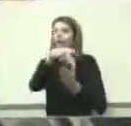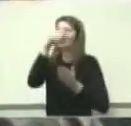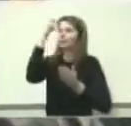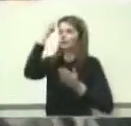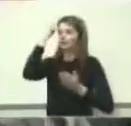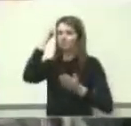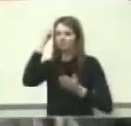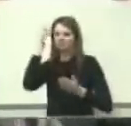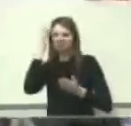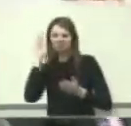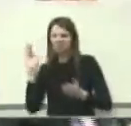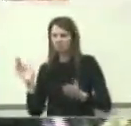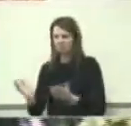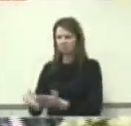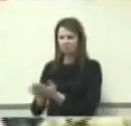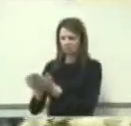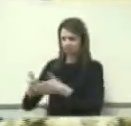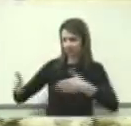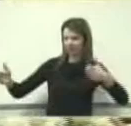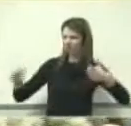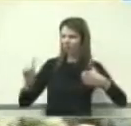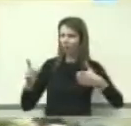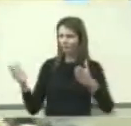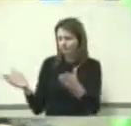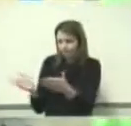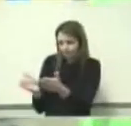Jerusalém uma réplica do barco